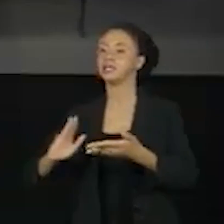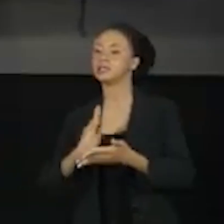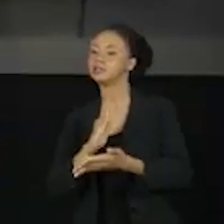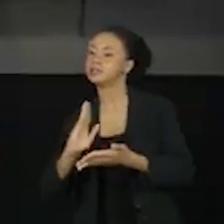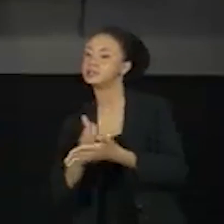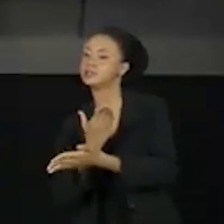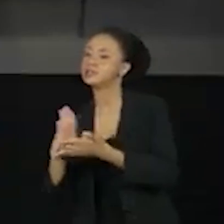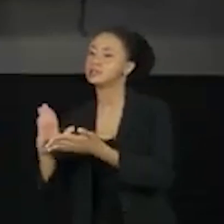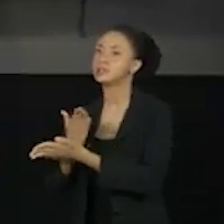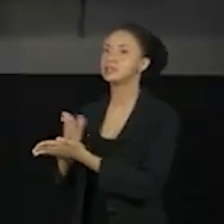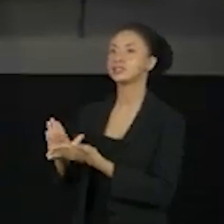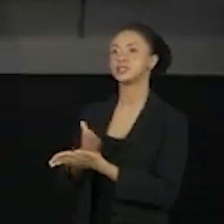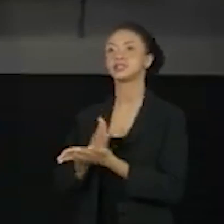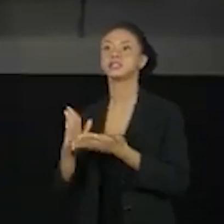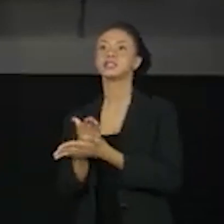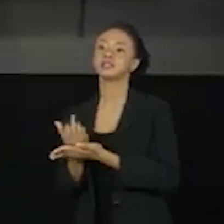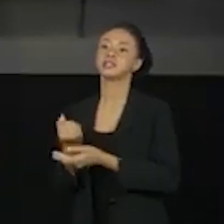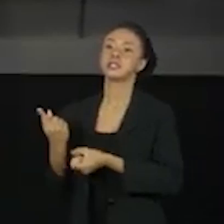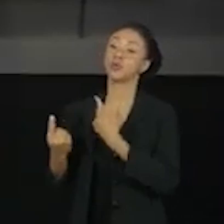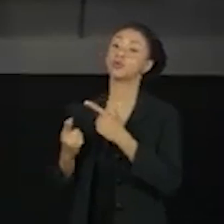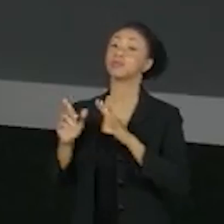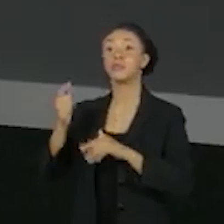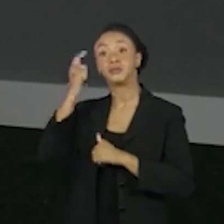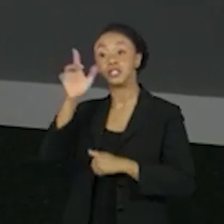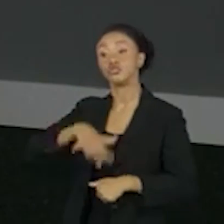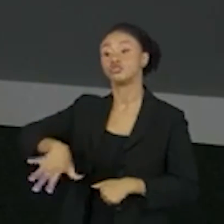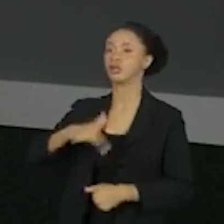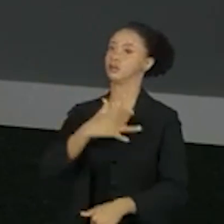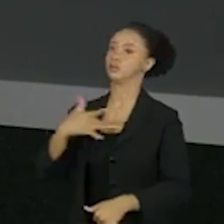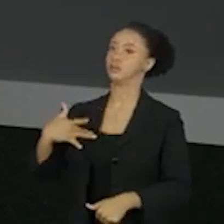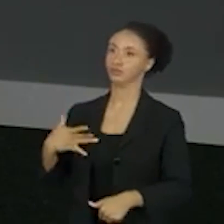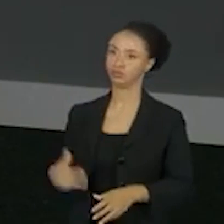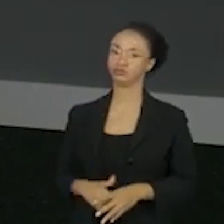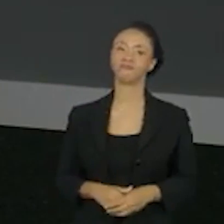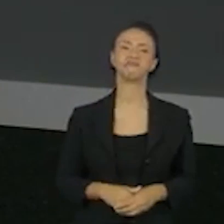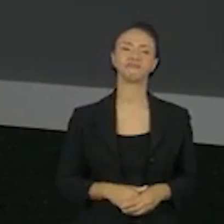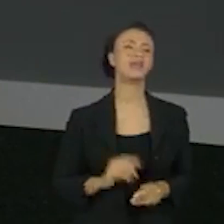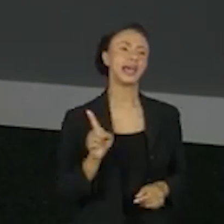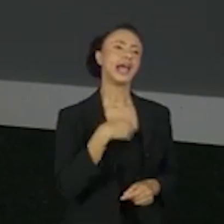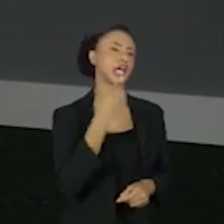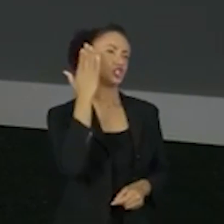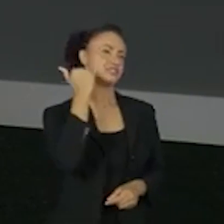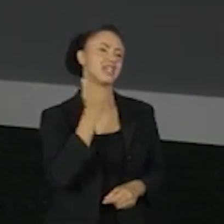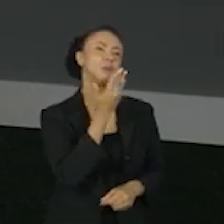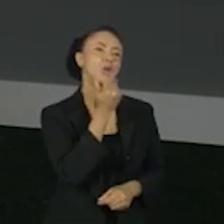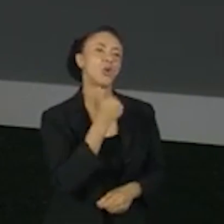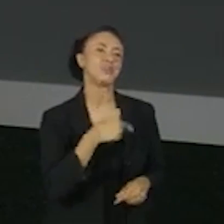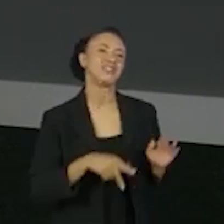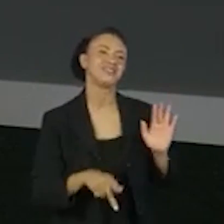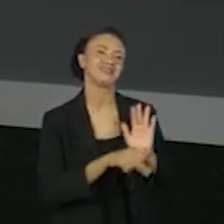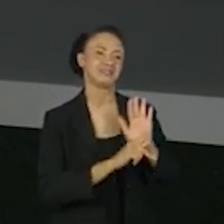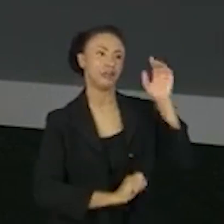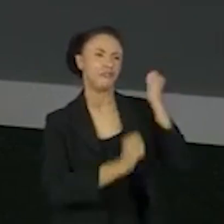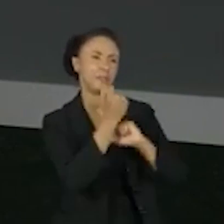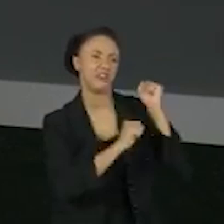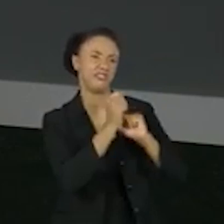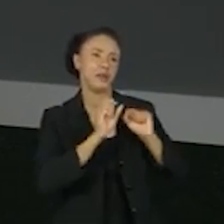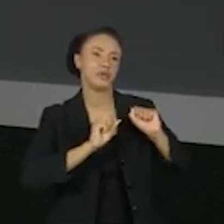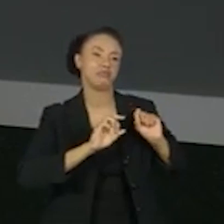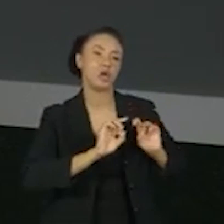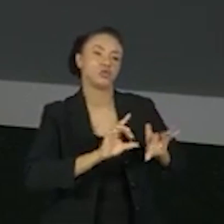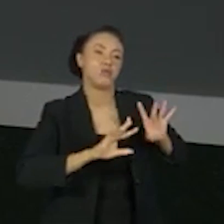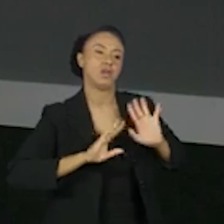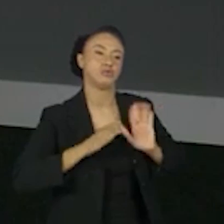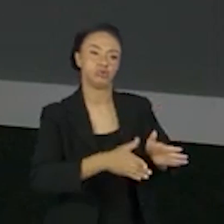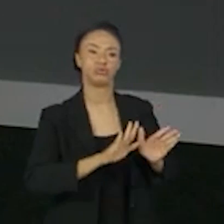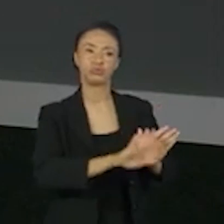liberações dentro de um contexto de saúde. Inara, a gente sabe que os ultraprocessados são mais baratos do que